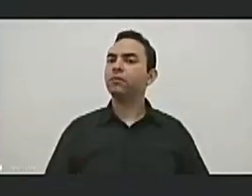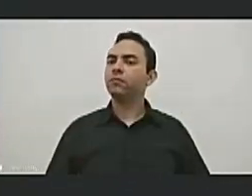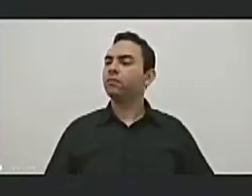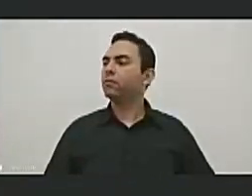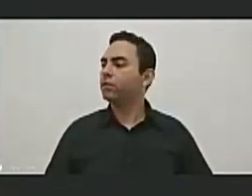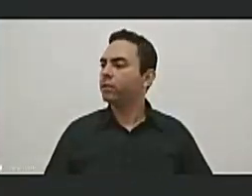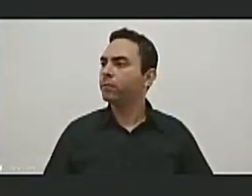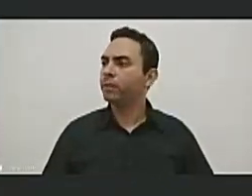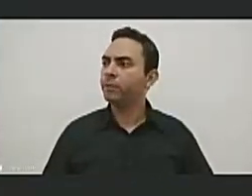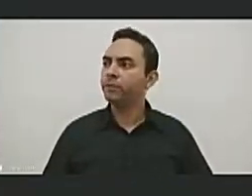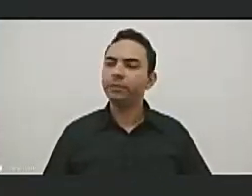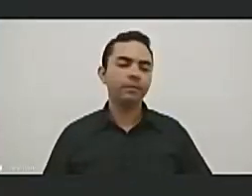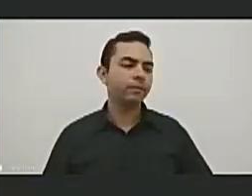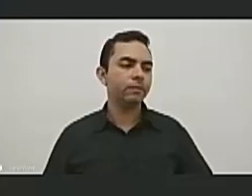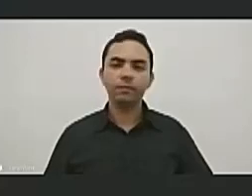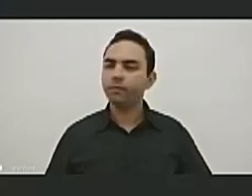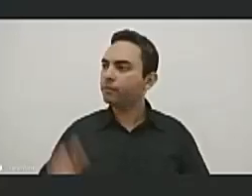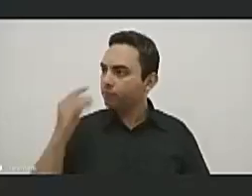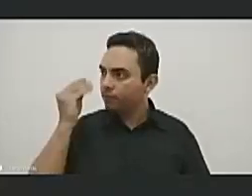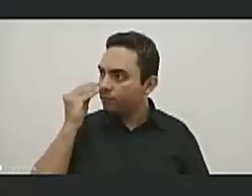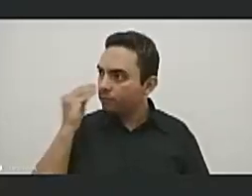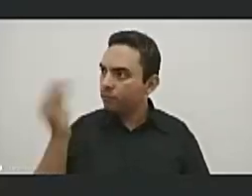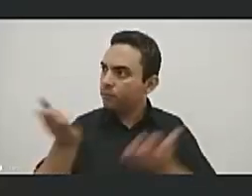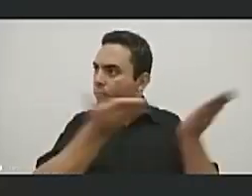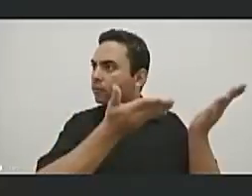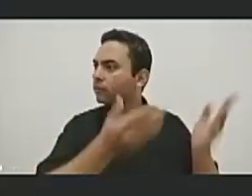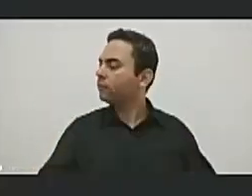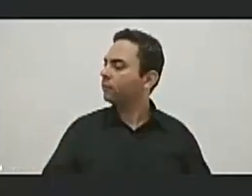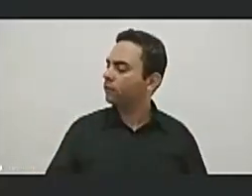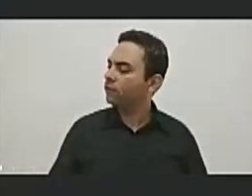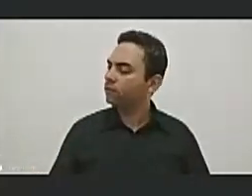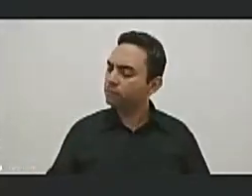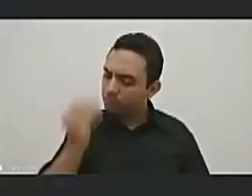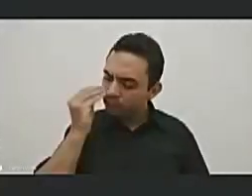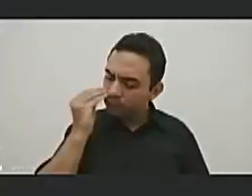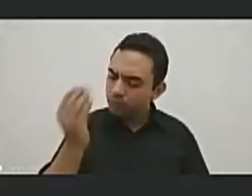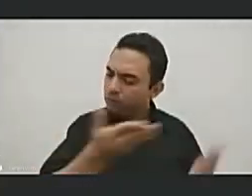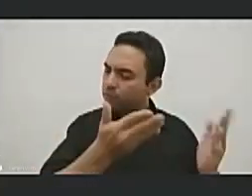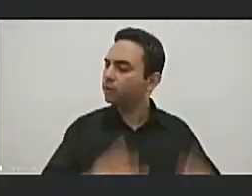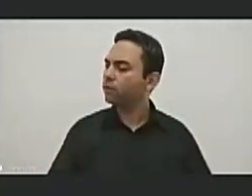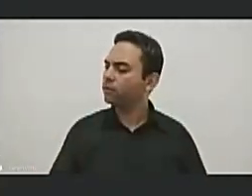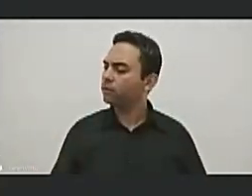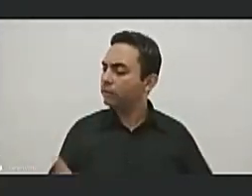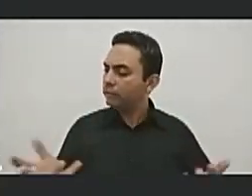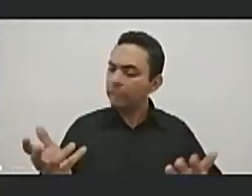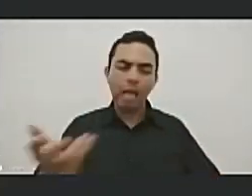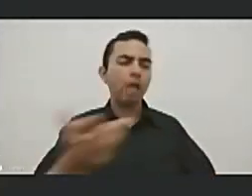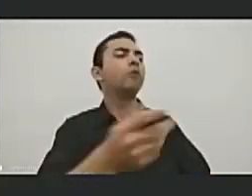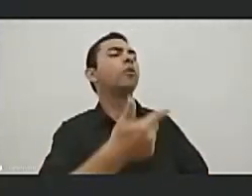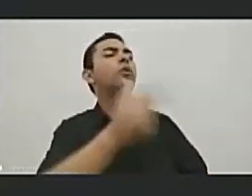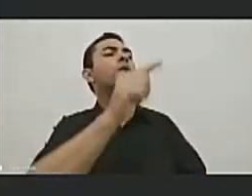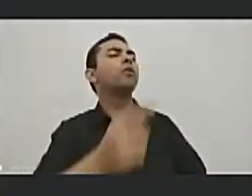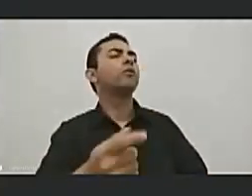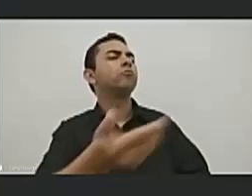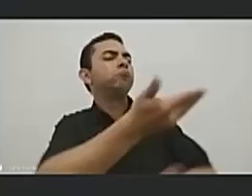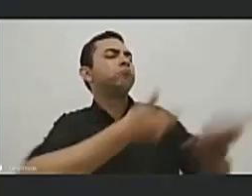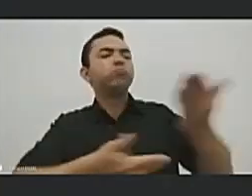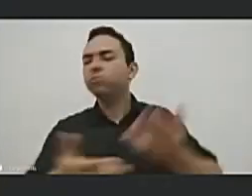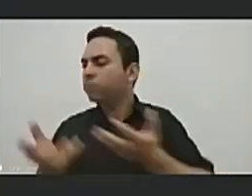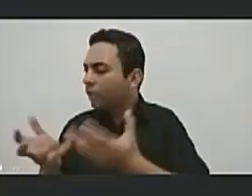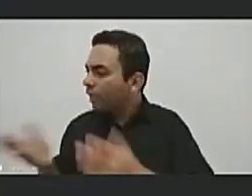imagem de pessoas do bem se você quer algo em troca faz de outra forma faz o bem